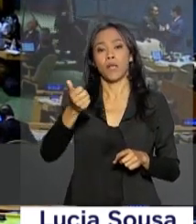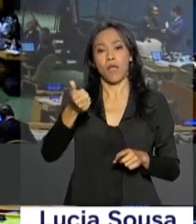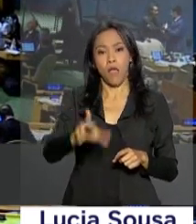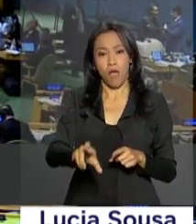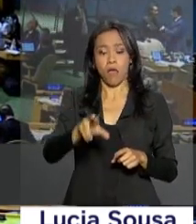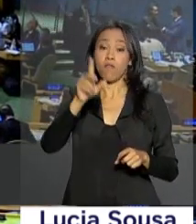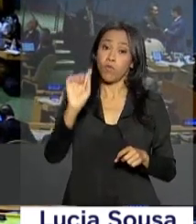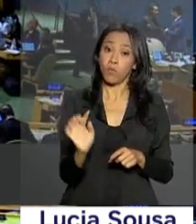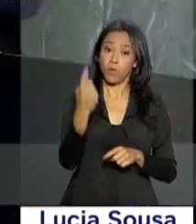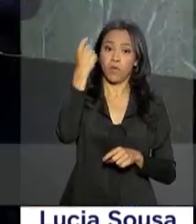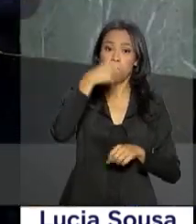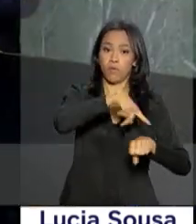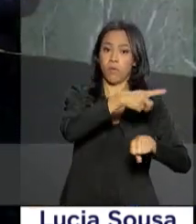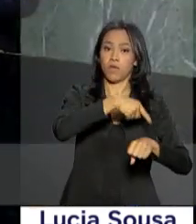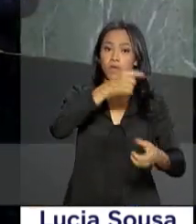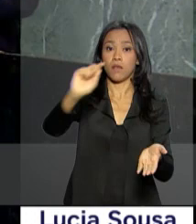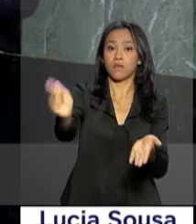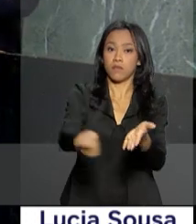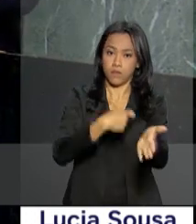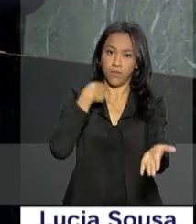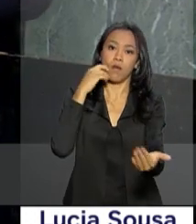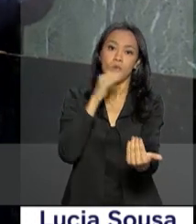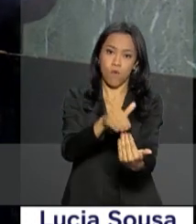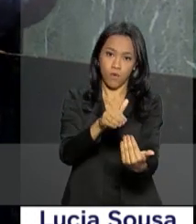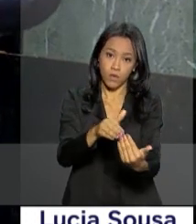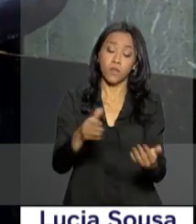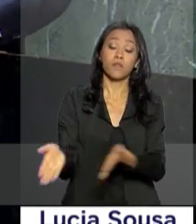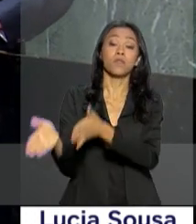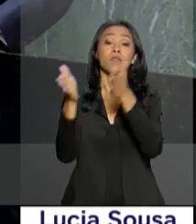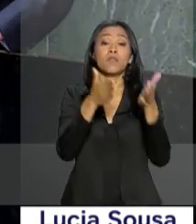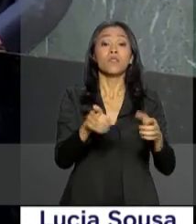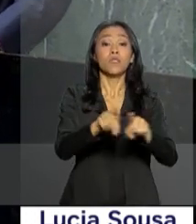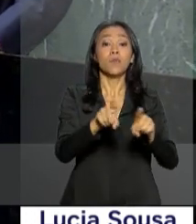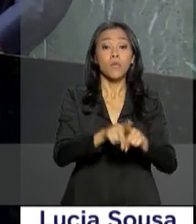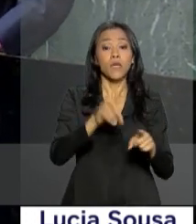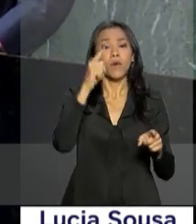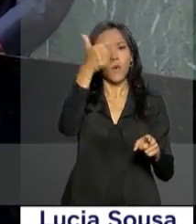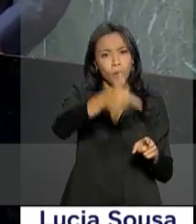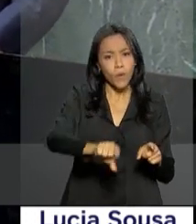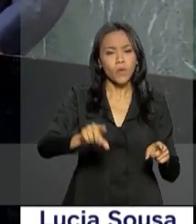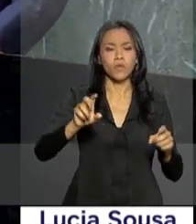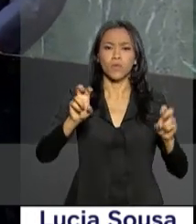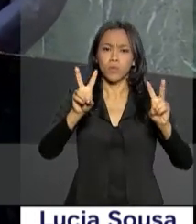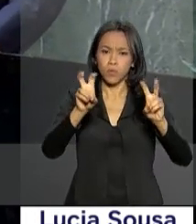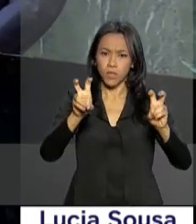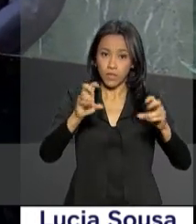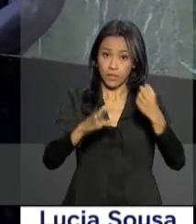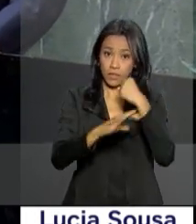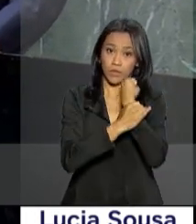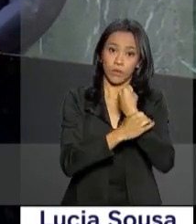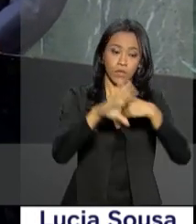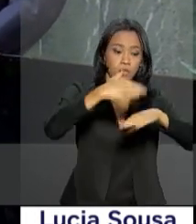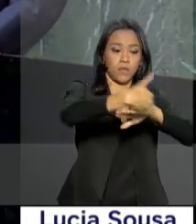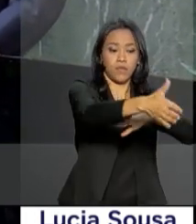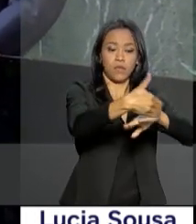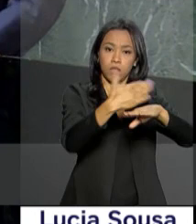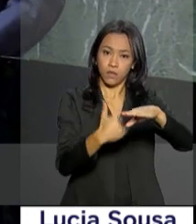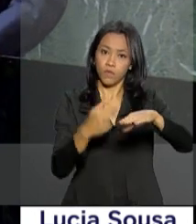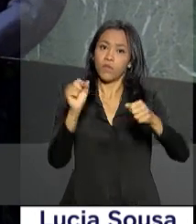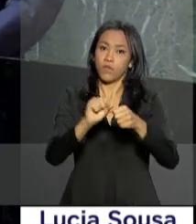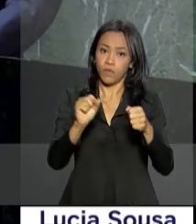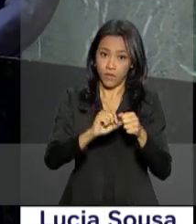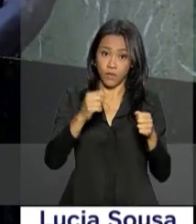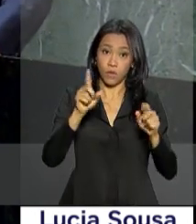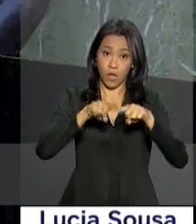ainda sobre segurança temer lembrou a primeira reunião ministerial do cone sul sobre segurança nas fronteiras realizado em brasília